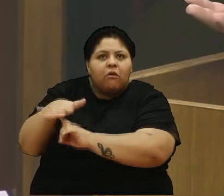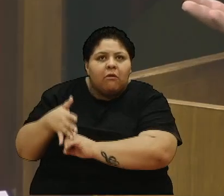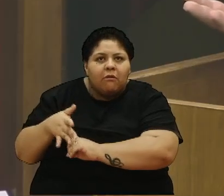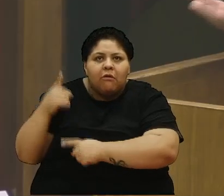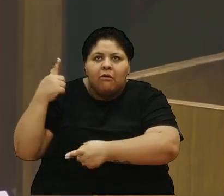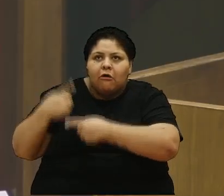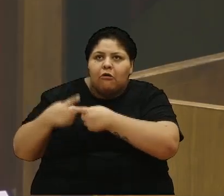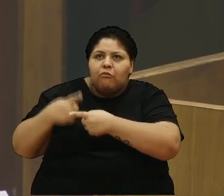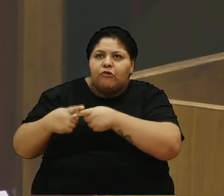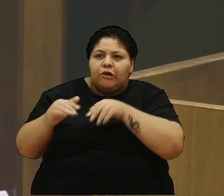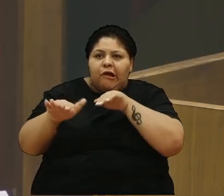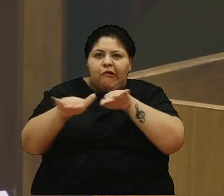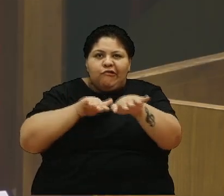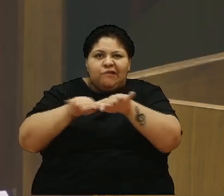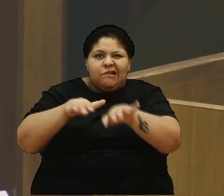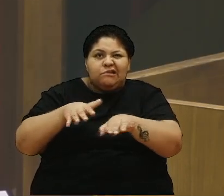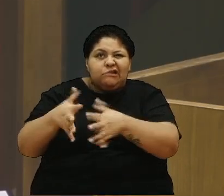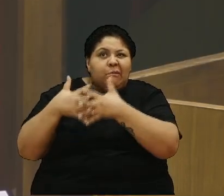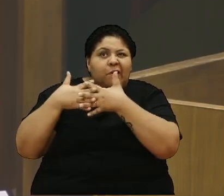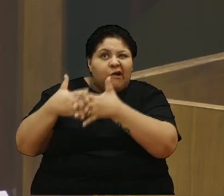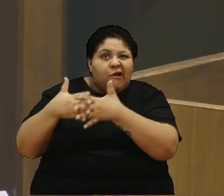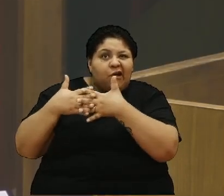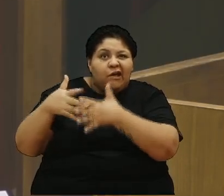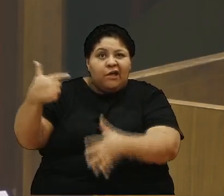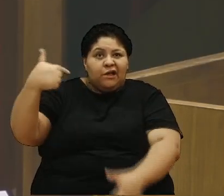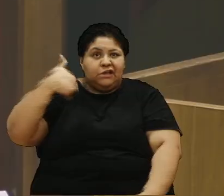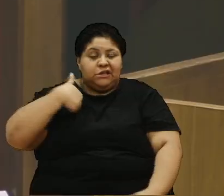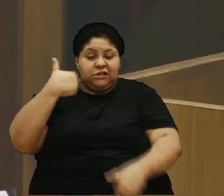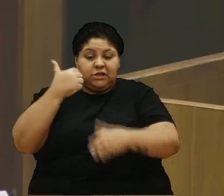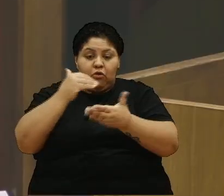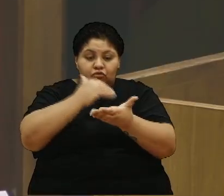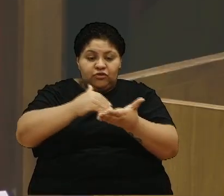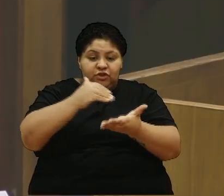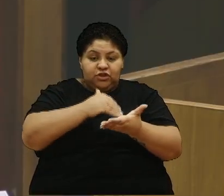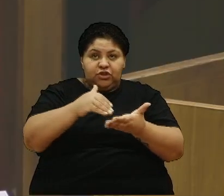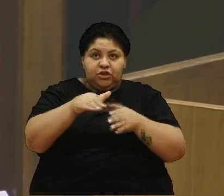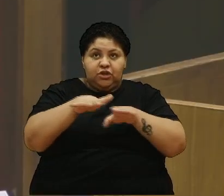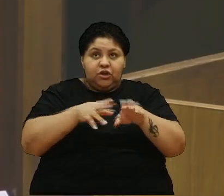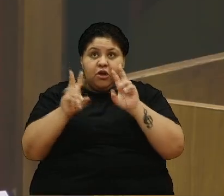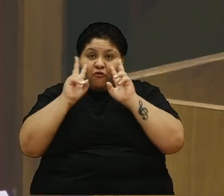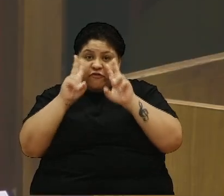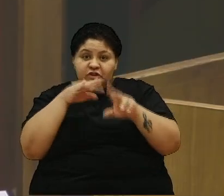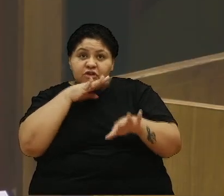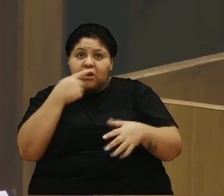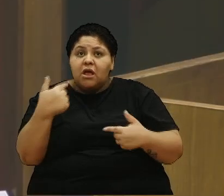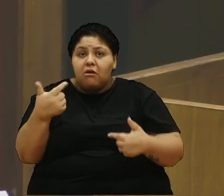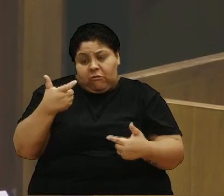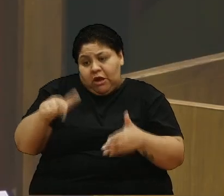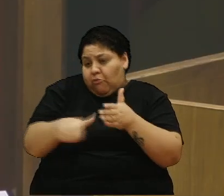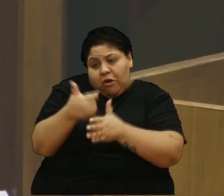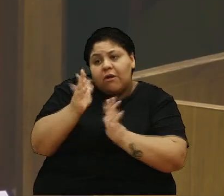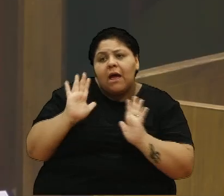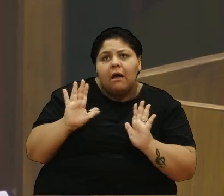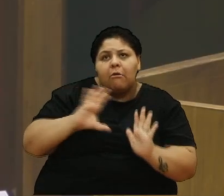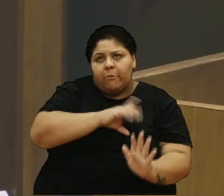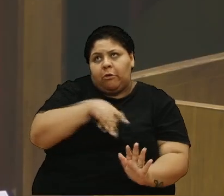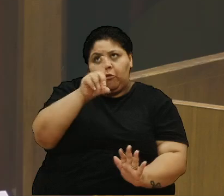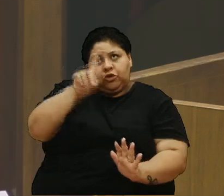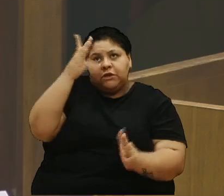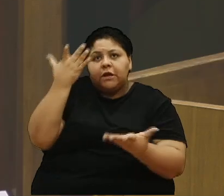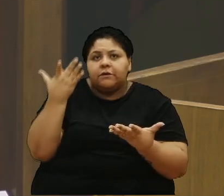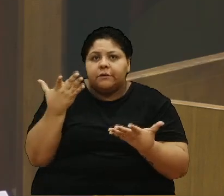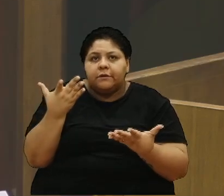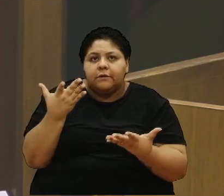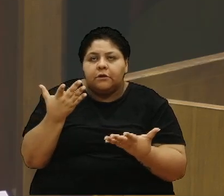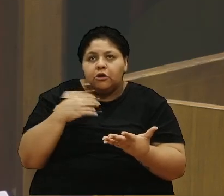está caótico. Se eu sou secretário de trânsito e eu vejo que o trânsito está ruim, eu vou querer melhorar, pelo amor de Deus. Eu não vou